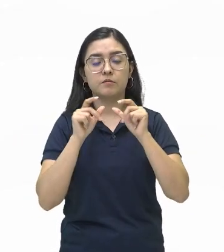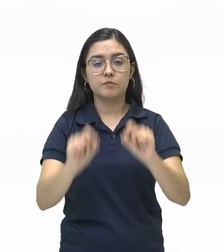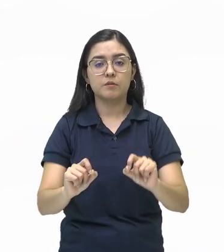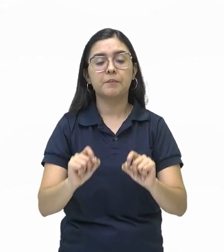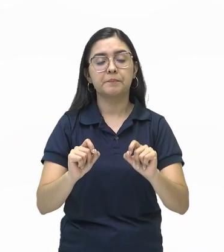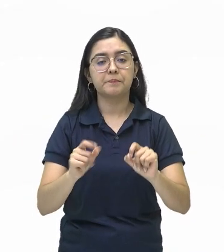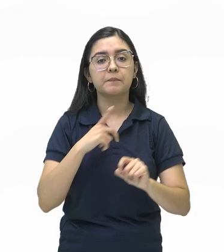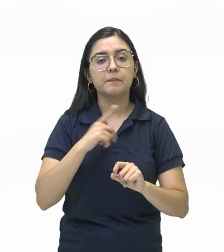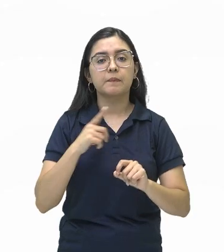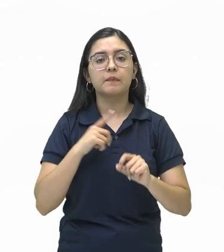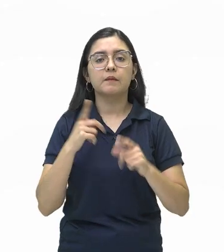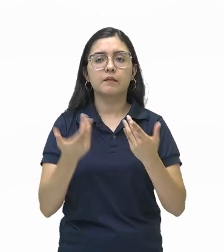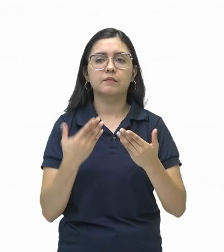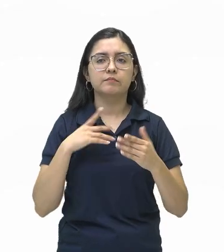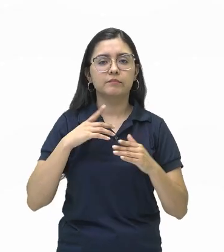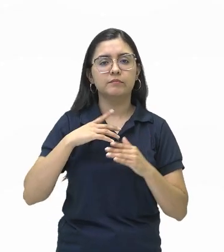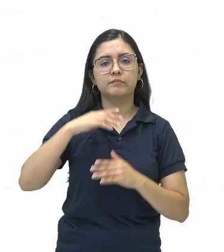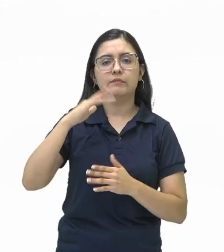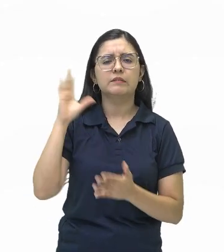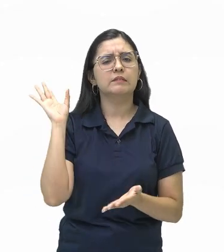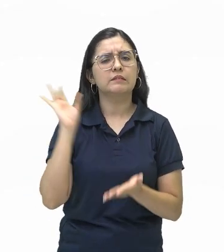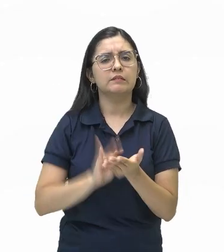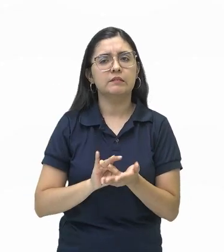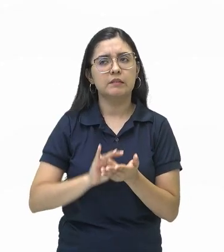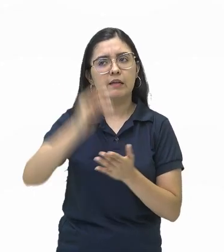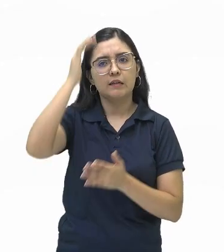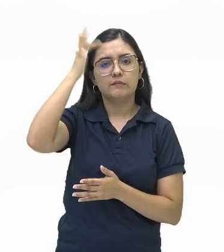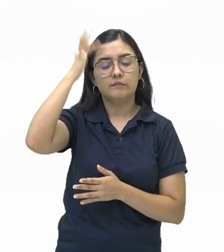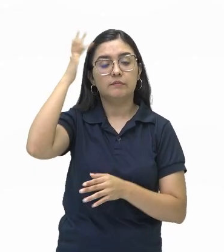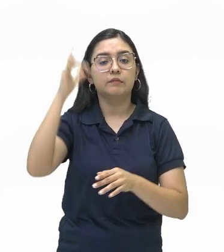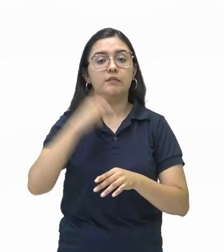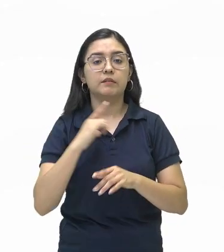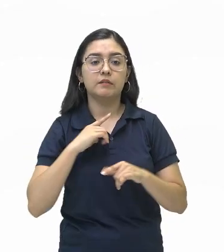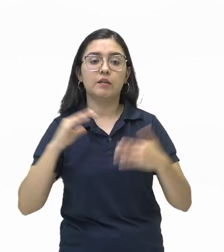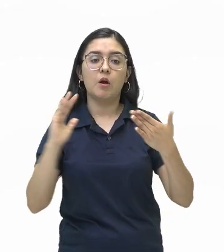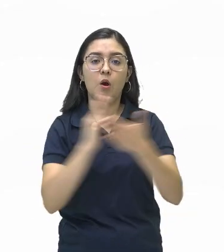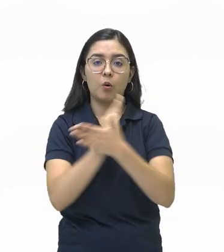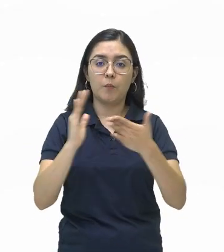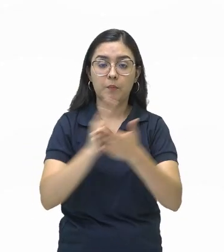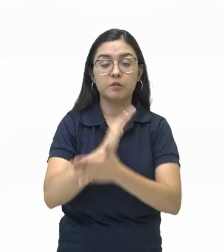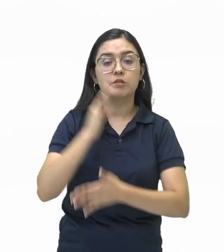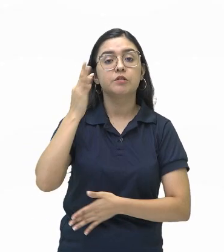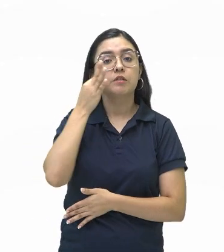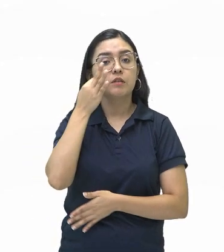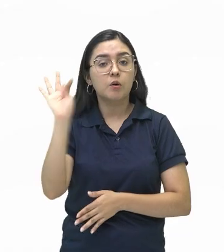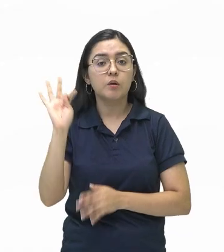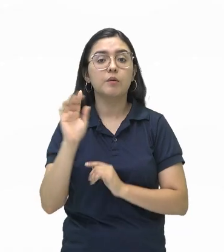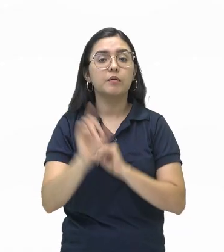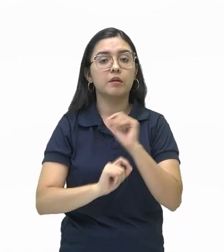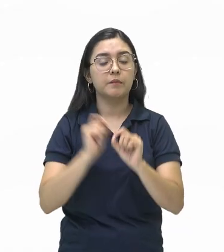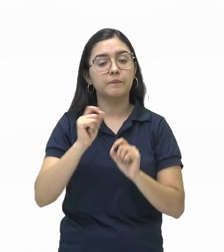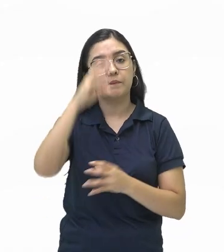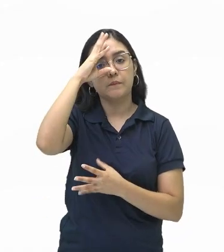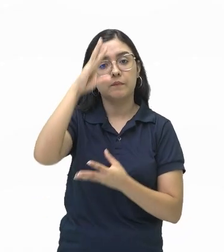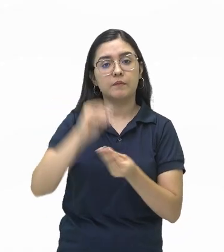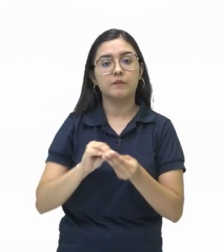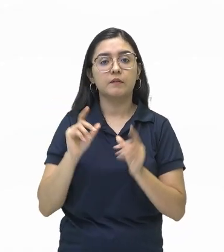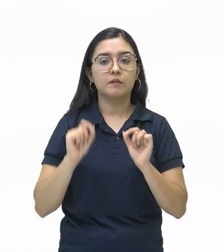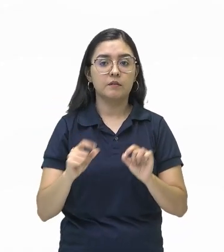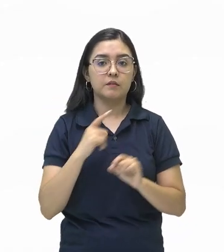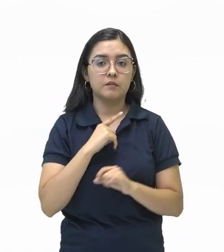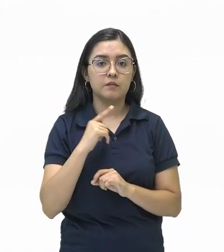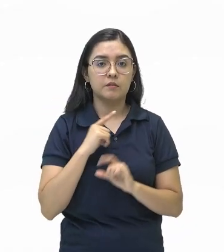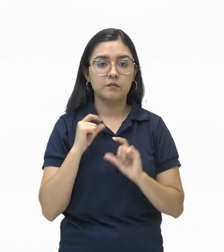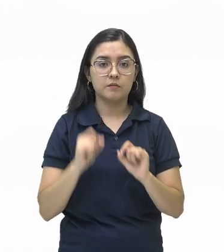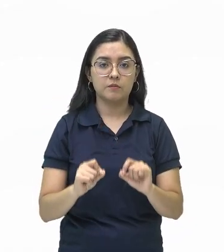sua abstração. Nós temos correntes teóricas que compreendem o princípio da